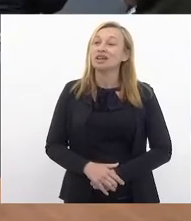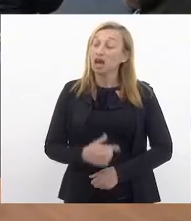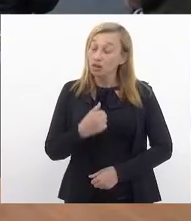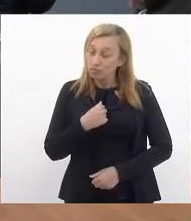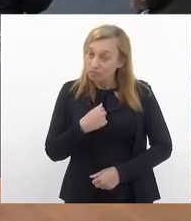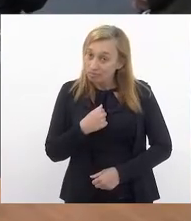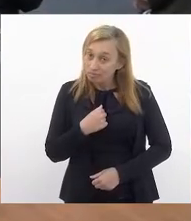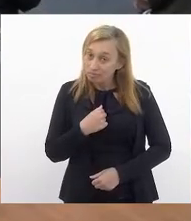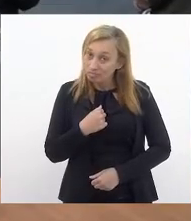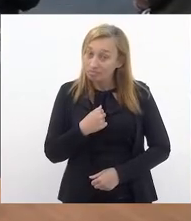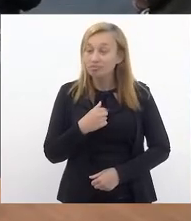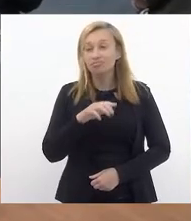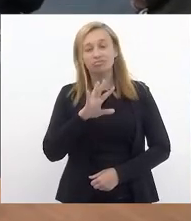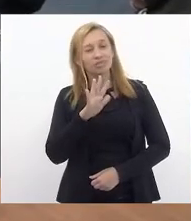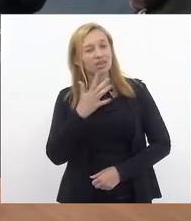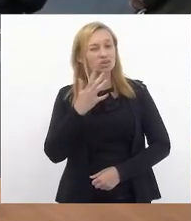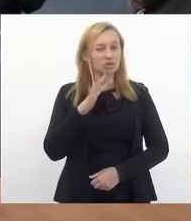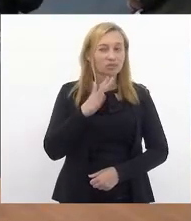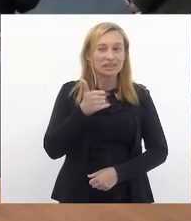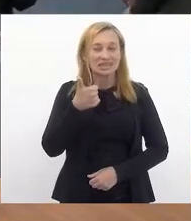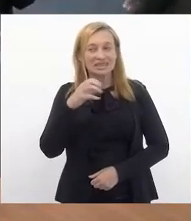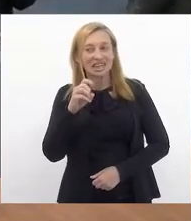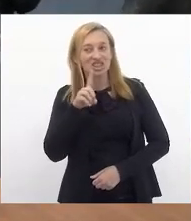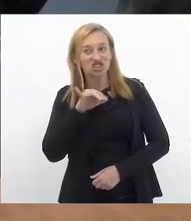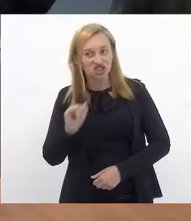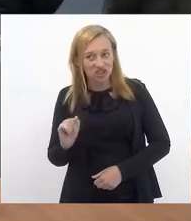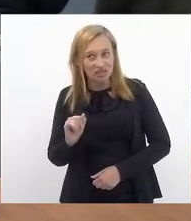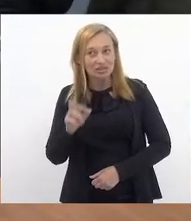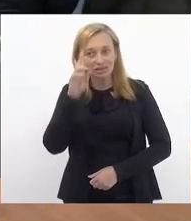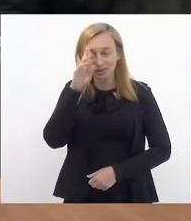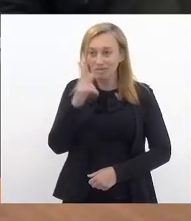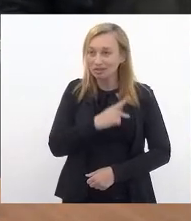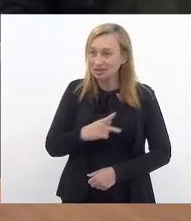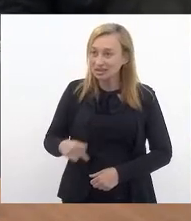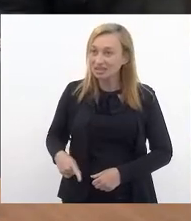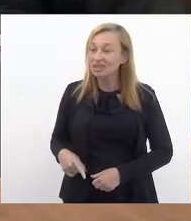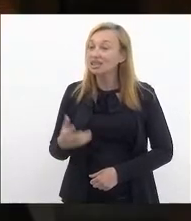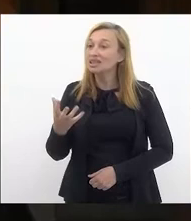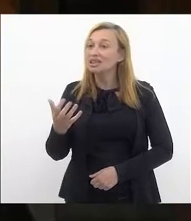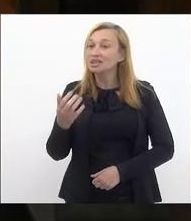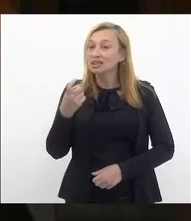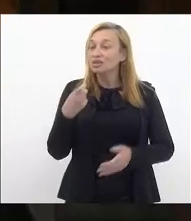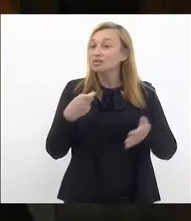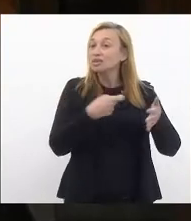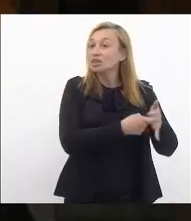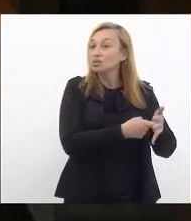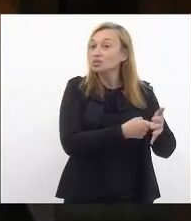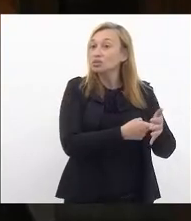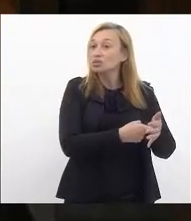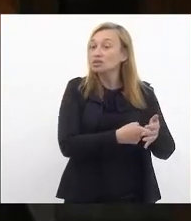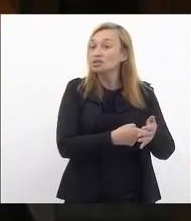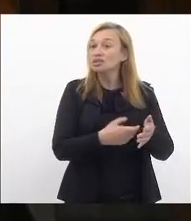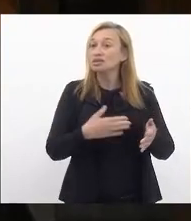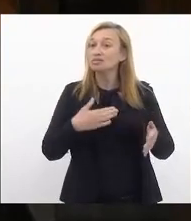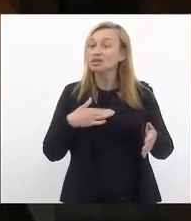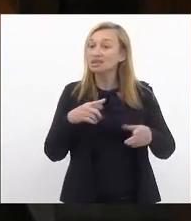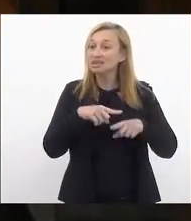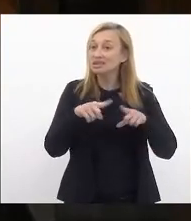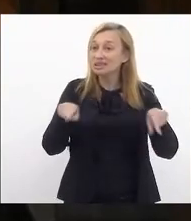há mais ou menos 10 dias presidente recebi uma denúncia no meu gabinete